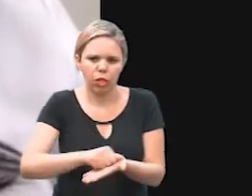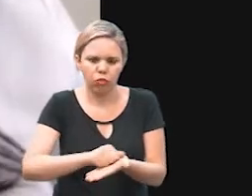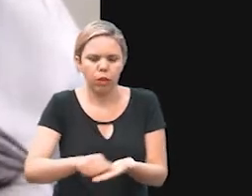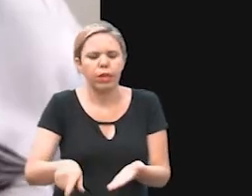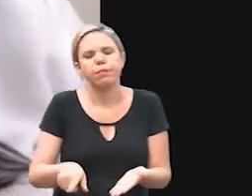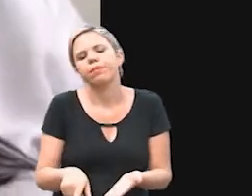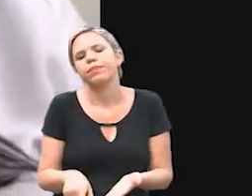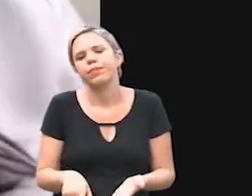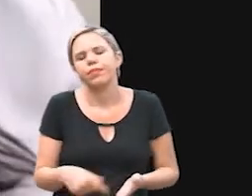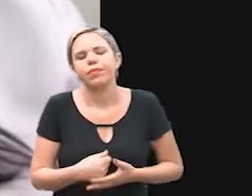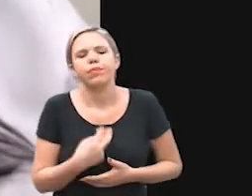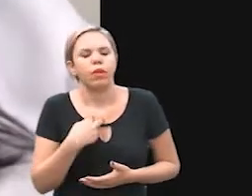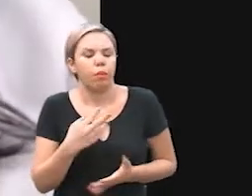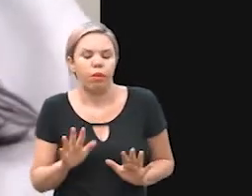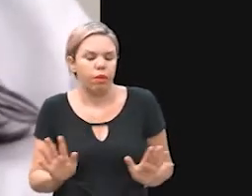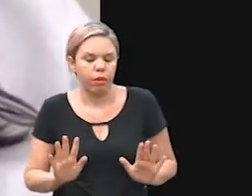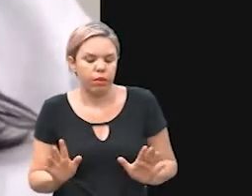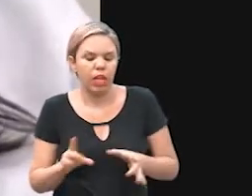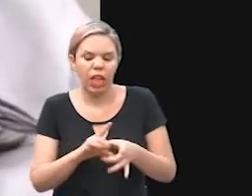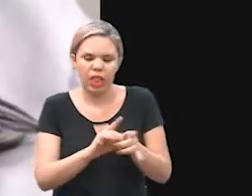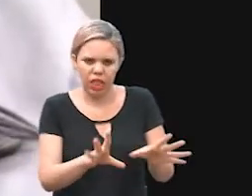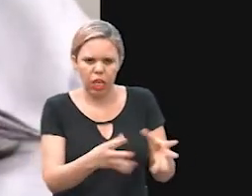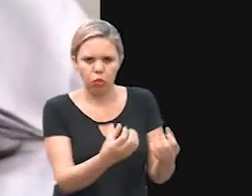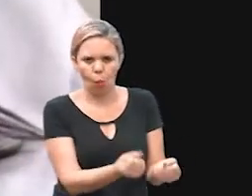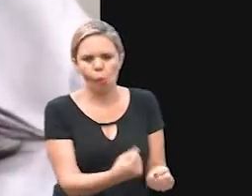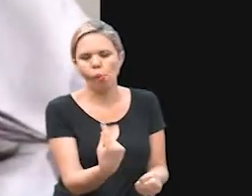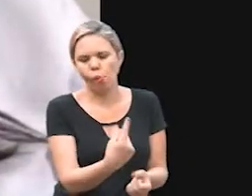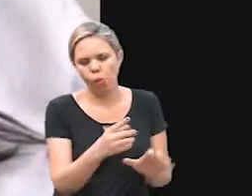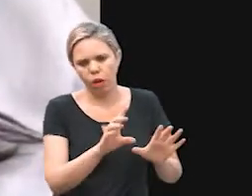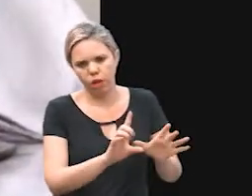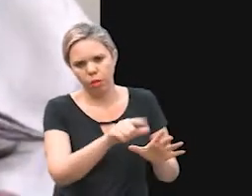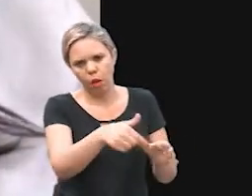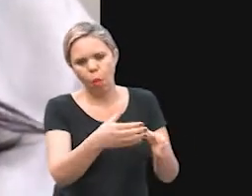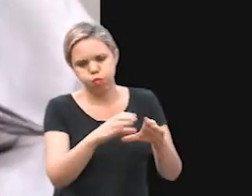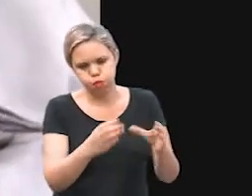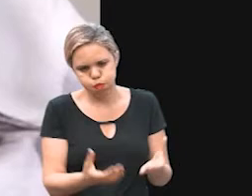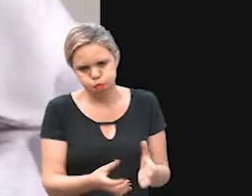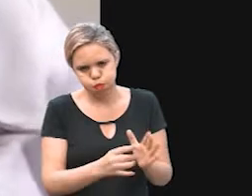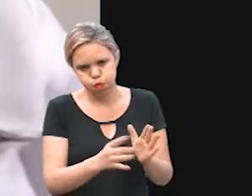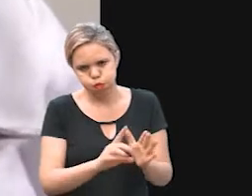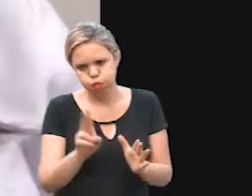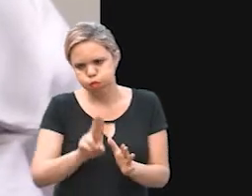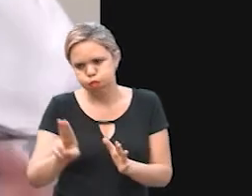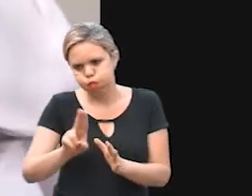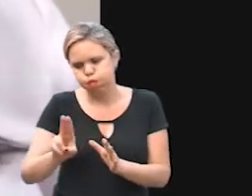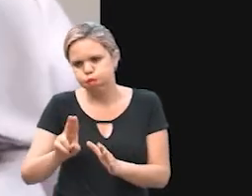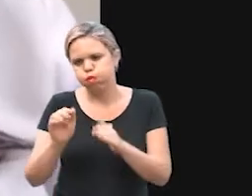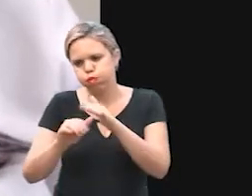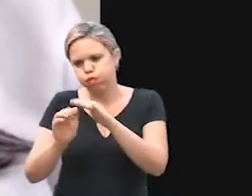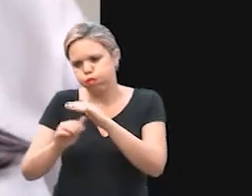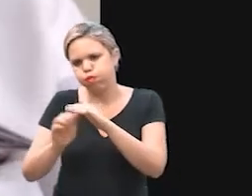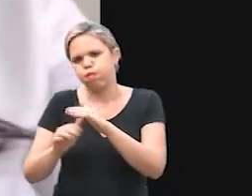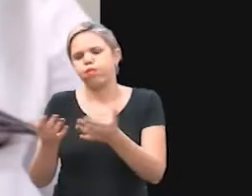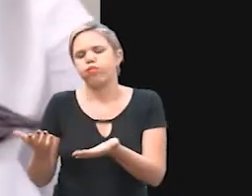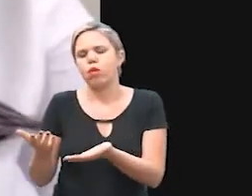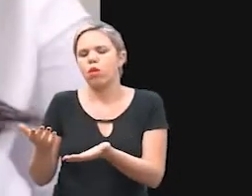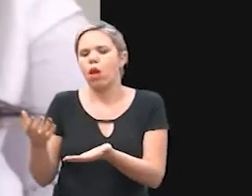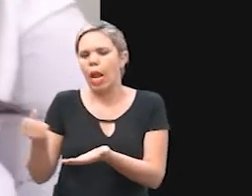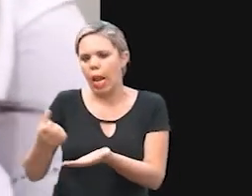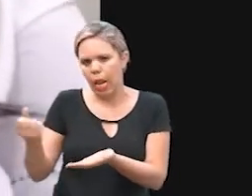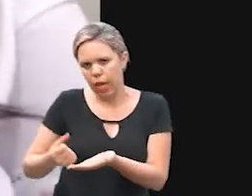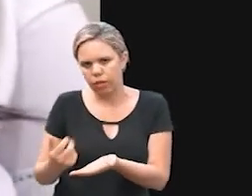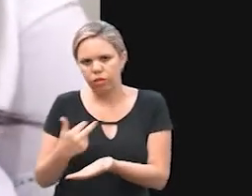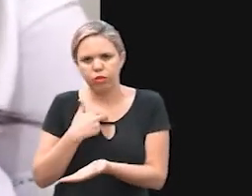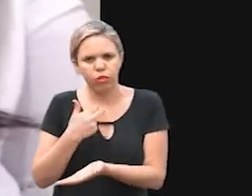secar, isso. E aí eu deixo ele secar e esse frasco ele está pronto para ser utilizado para armazenar o leite.